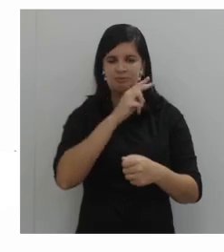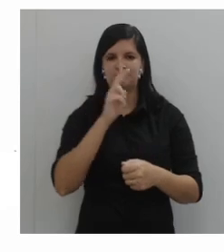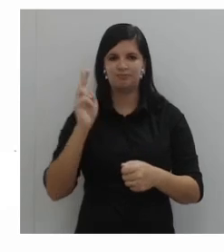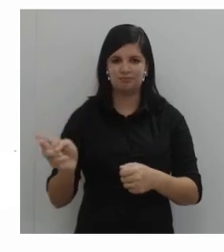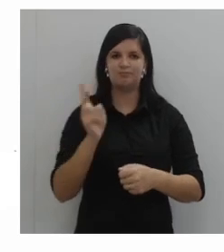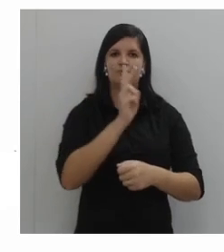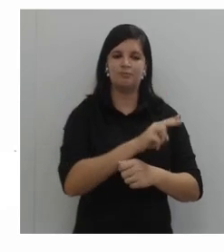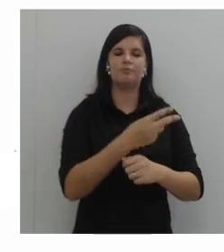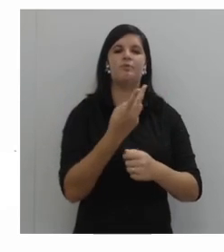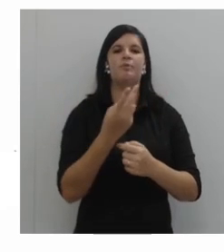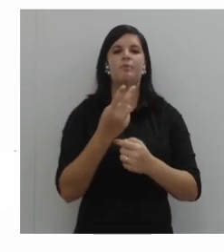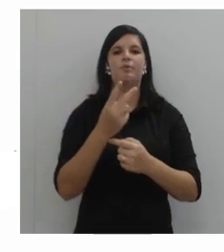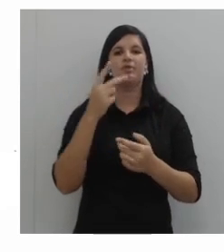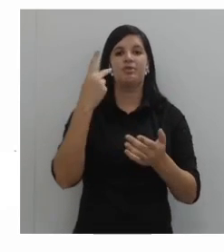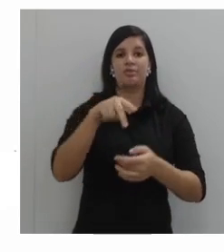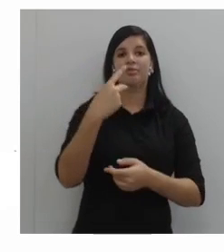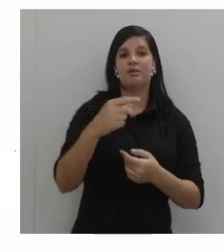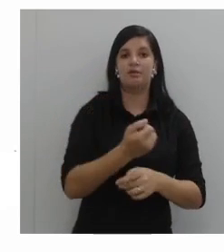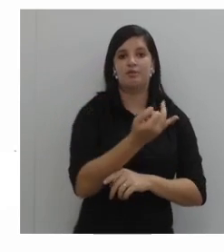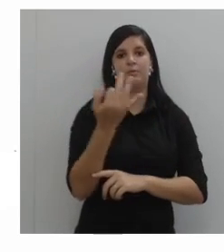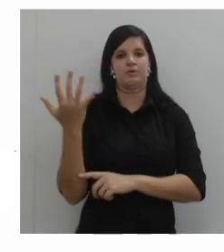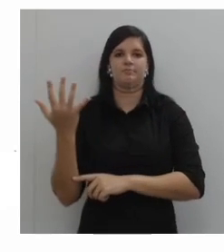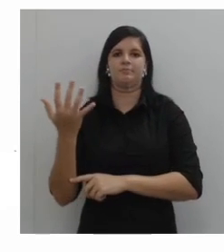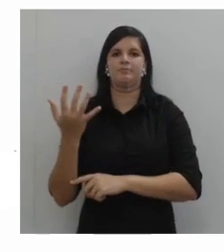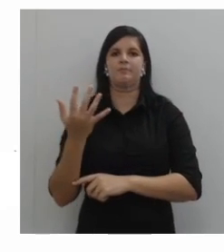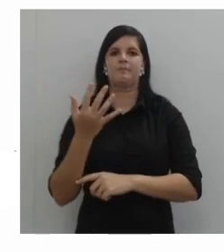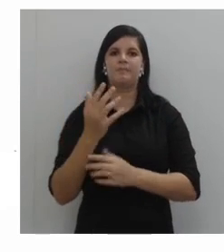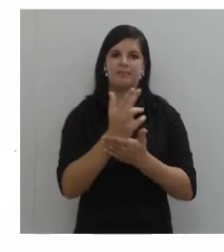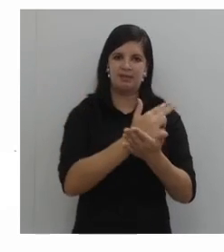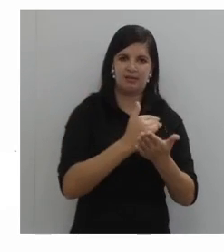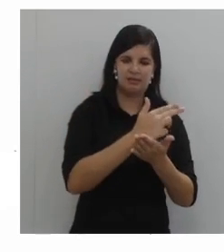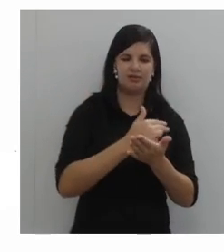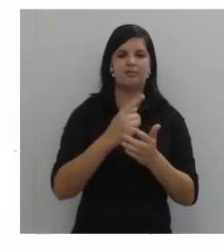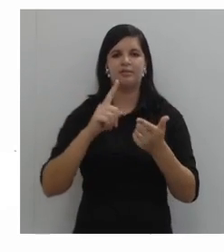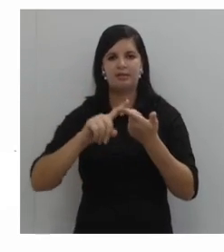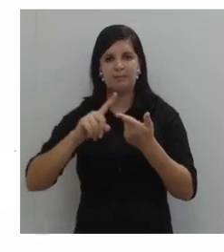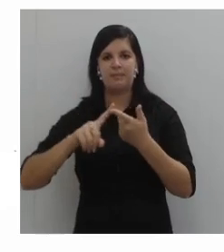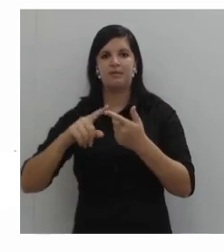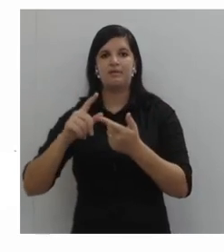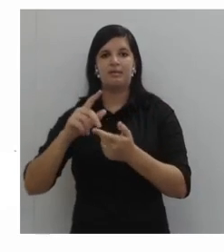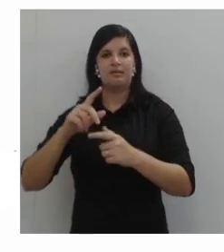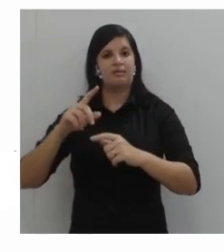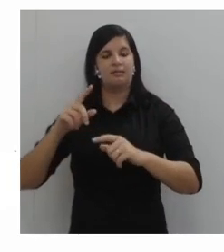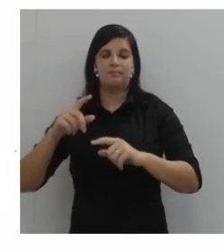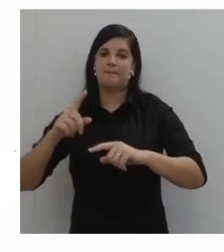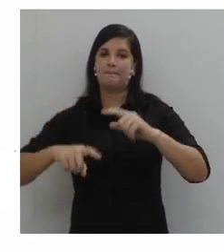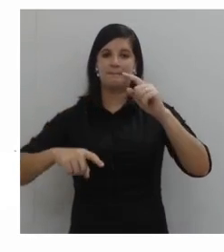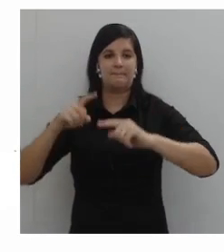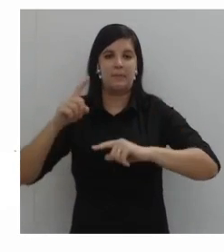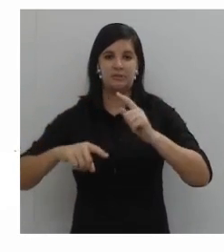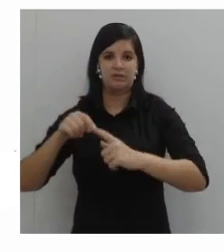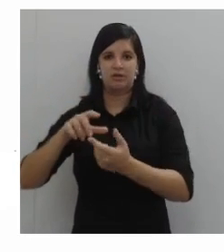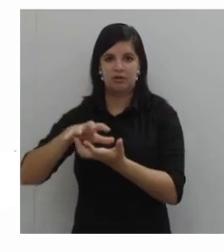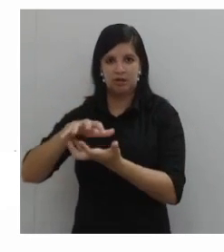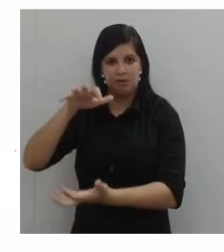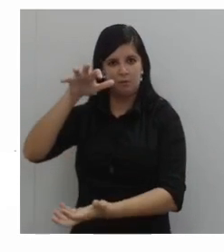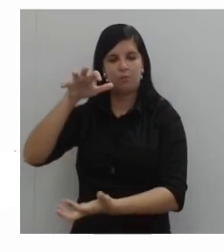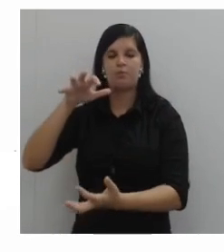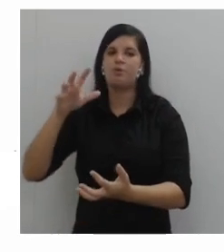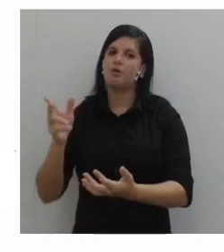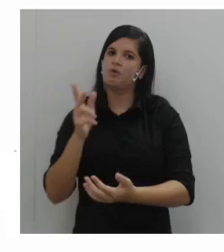desenho quanto o tamanho real devem sempre aparecer na mesma unidade de medida. Geralmente tudo